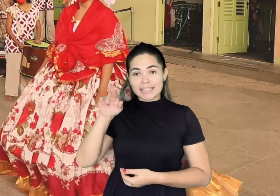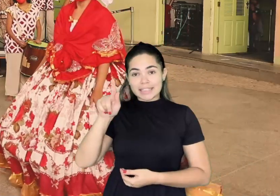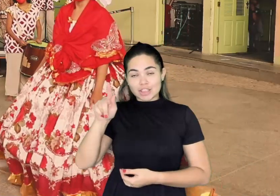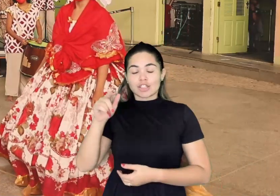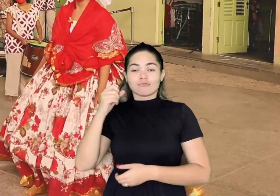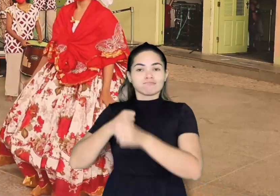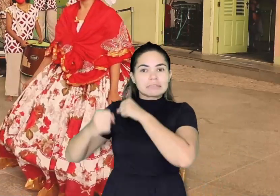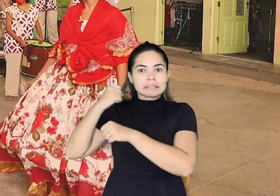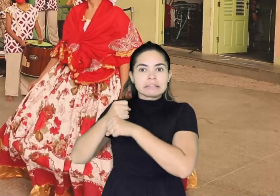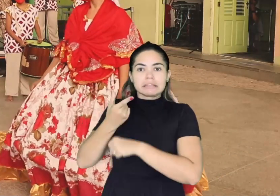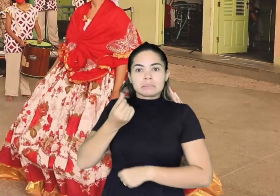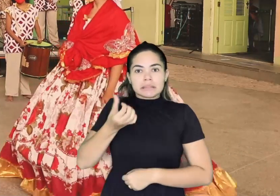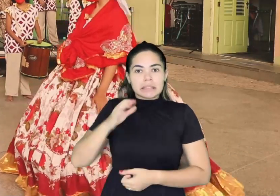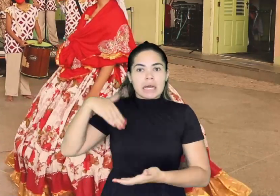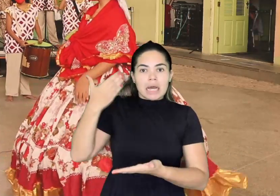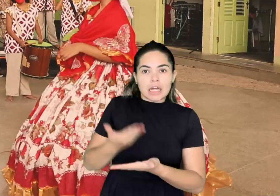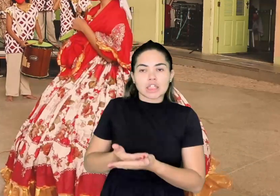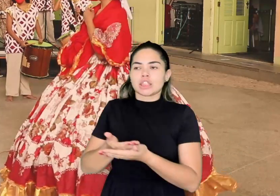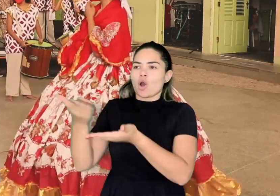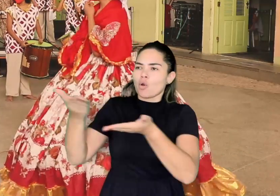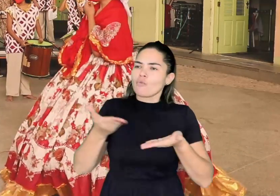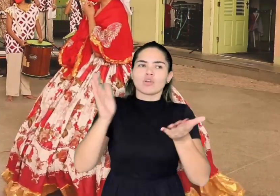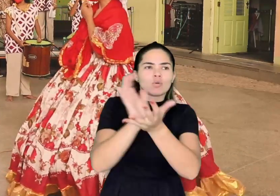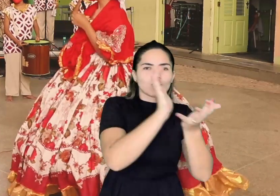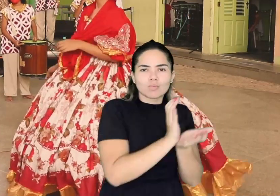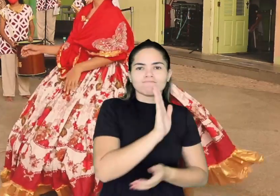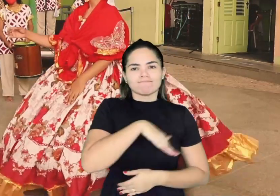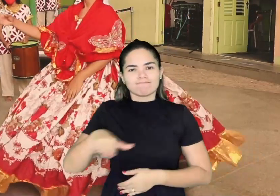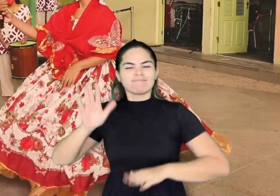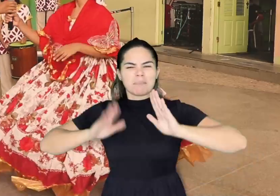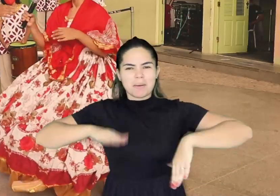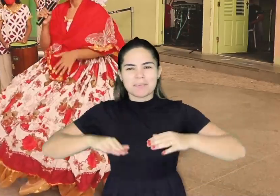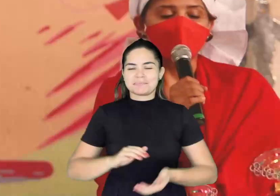essa caminhada que a gente está junto com a criançada, né, convidando todas as comunidades para batucar.